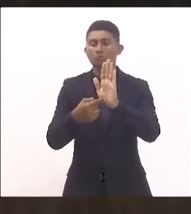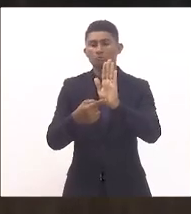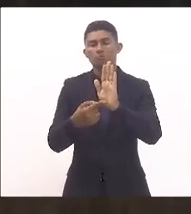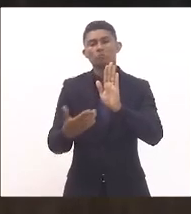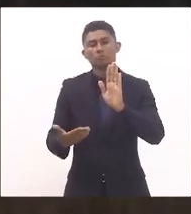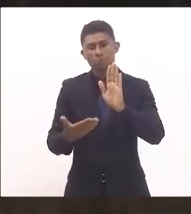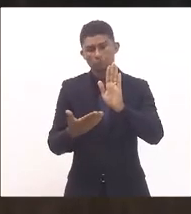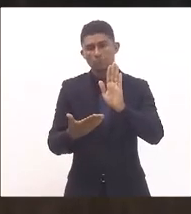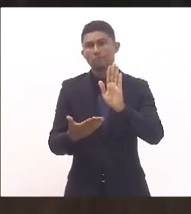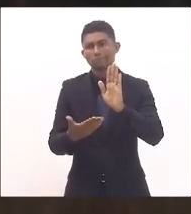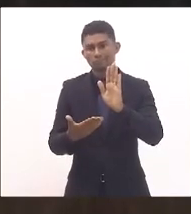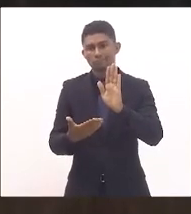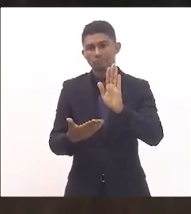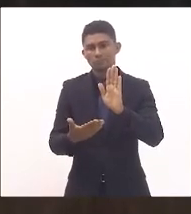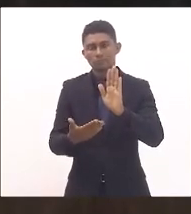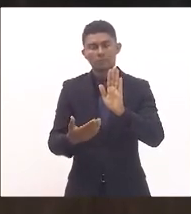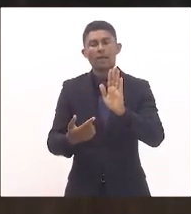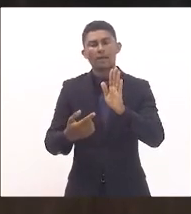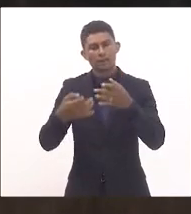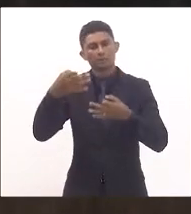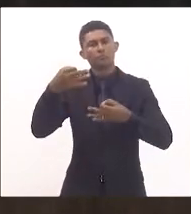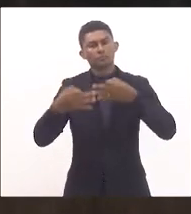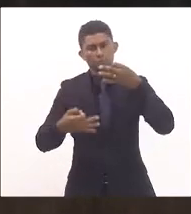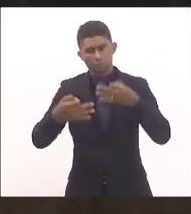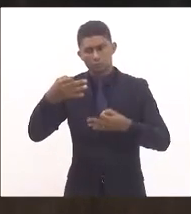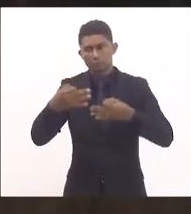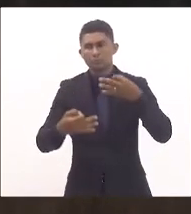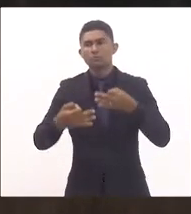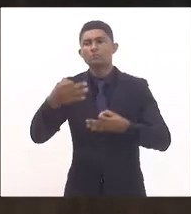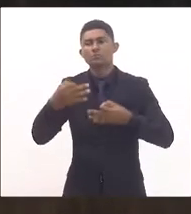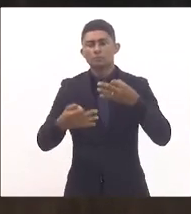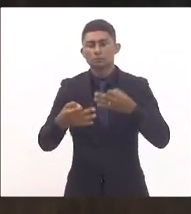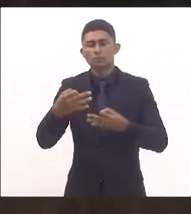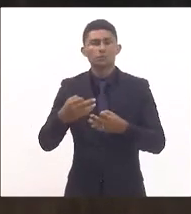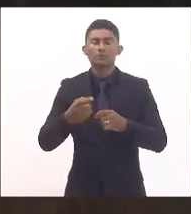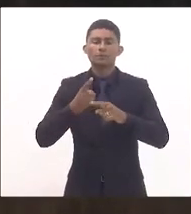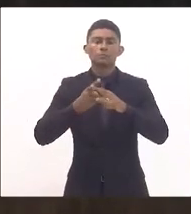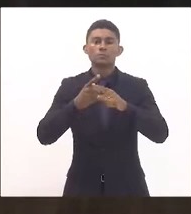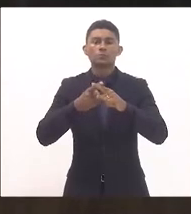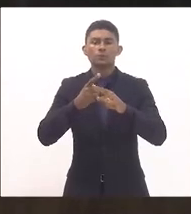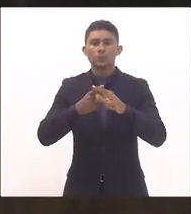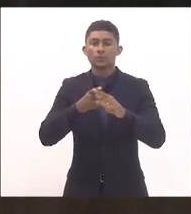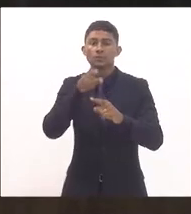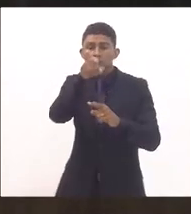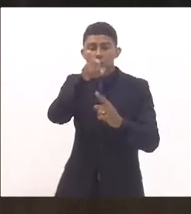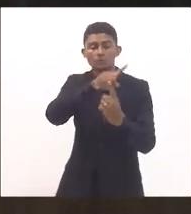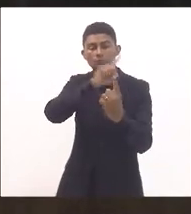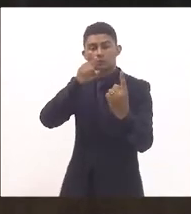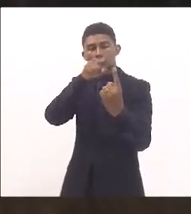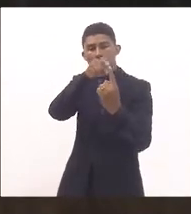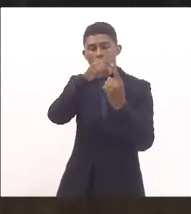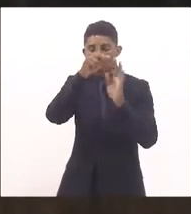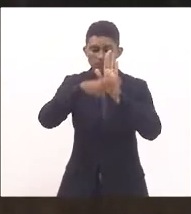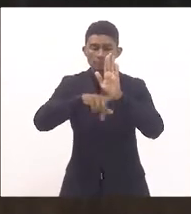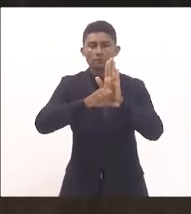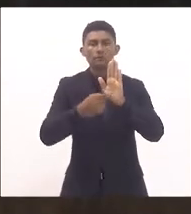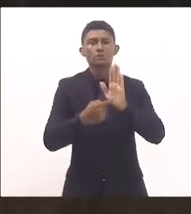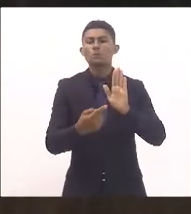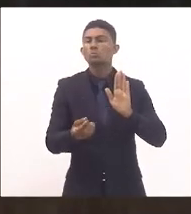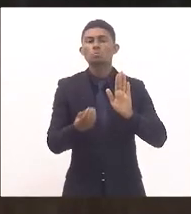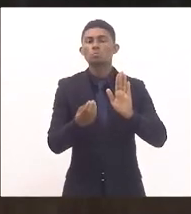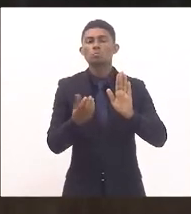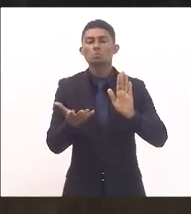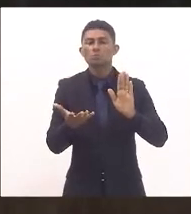guarda justiça, porque a intenção do seu projeto, senhor presidente,